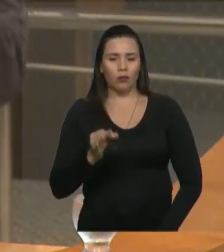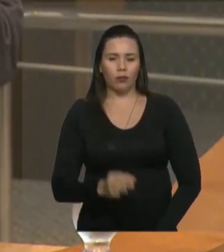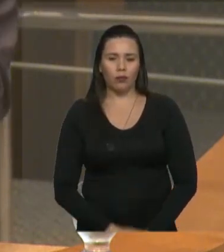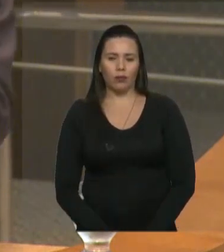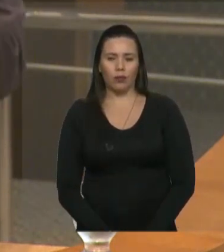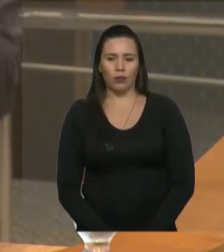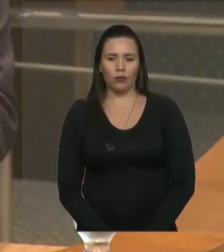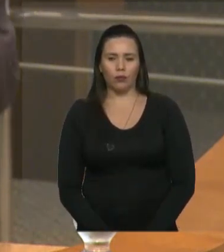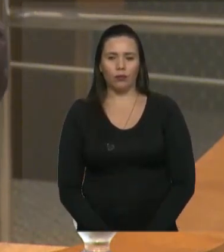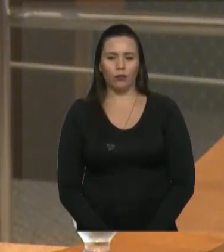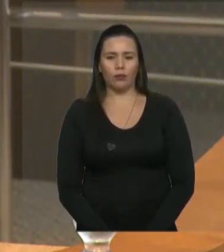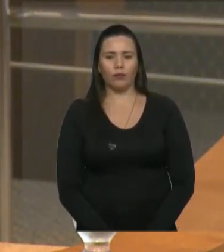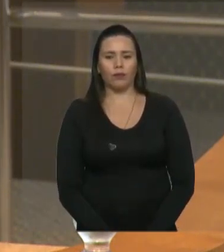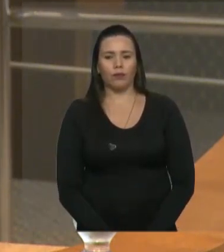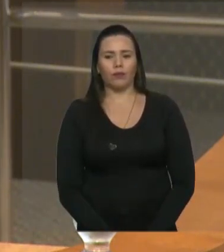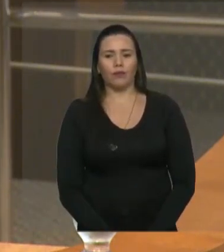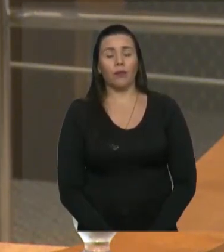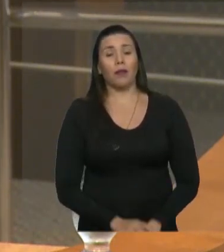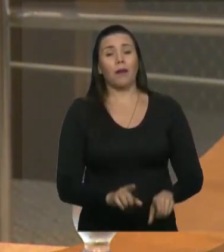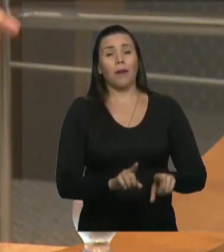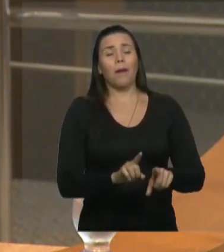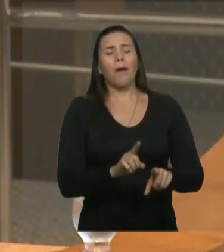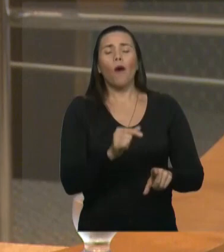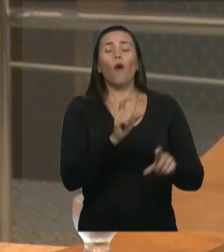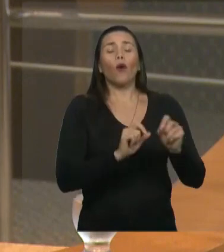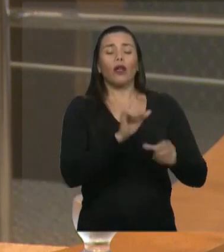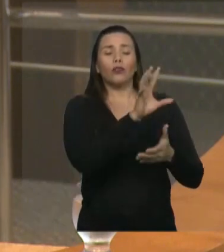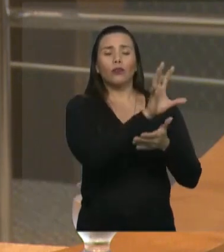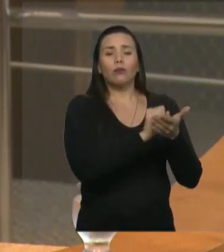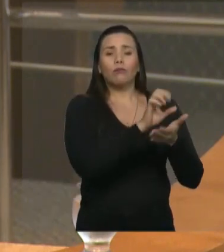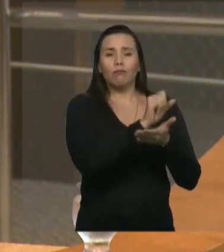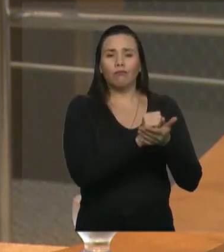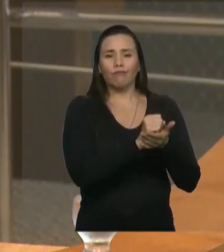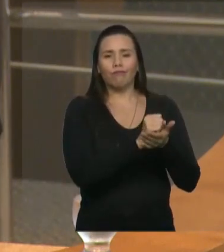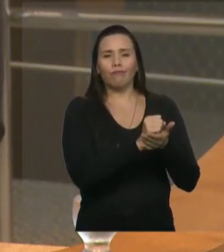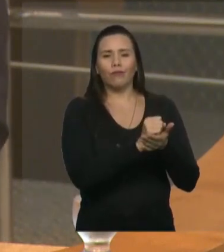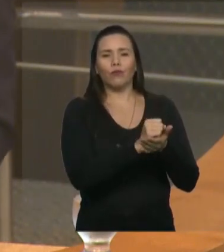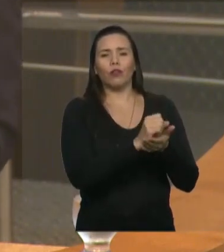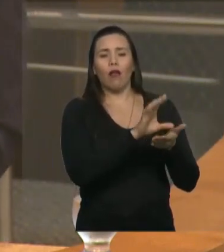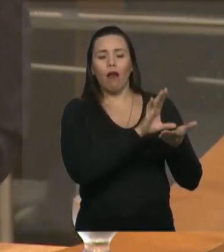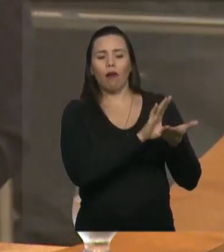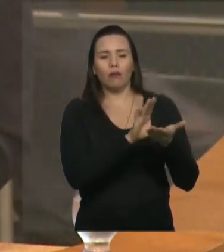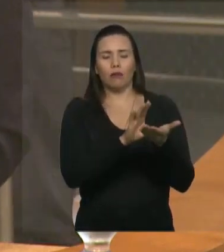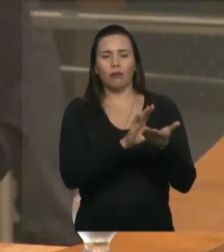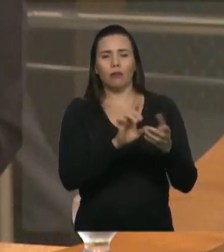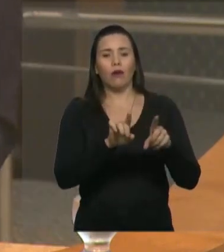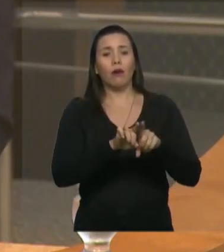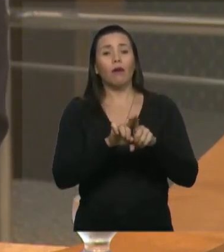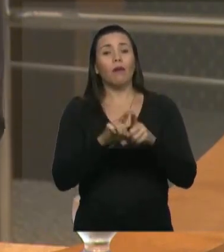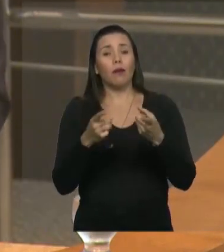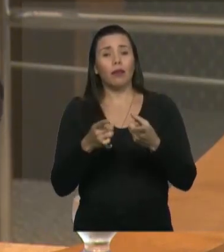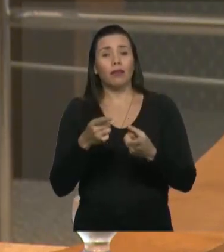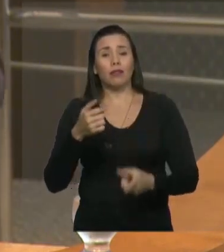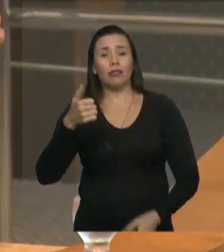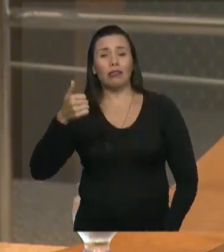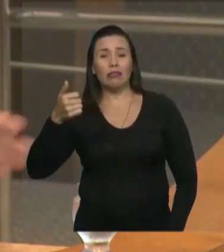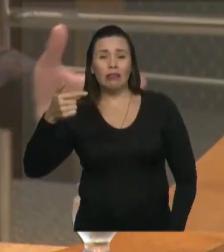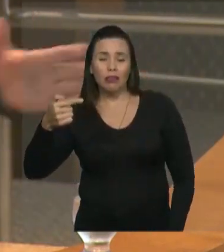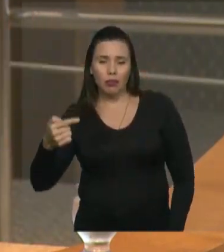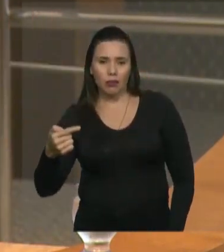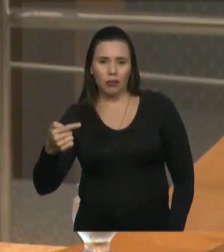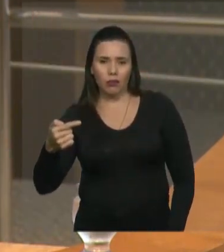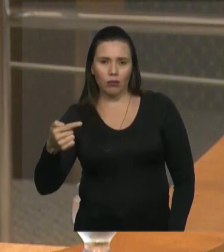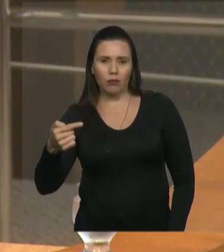contrapartida 17% o gasto. E grande parte dele, sabe com o quê? Com pessoal, 52%